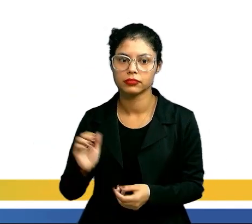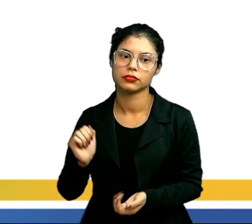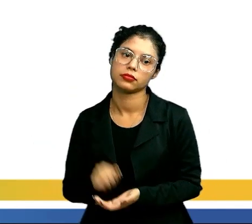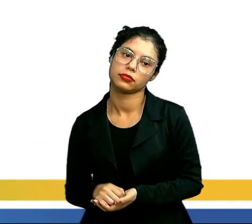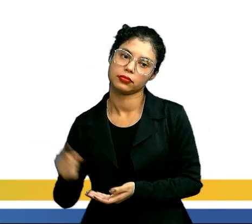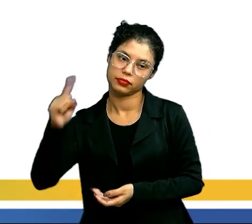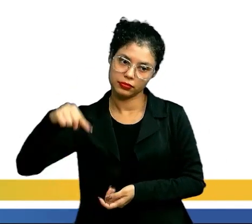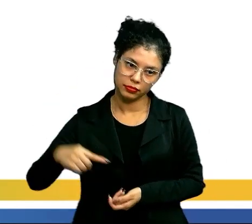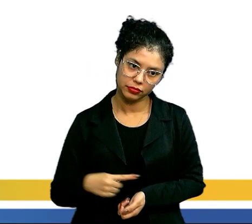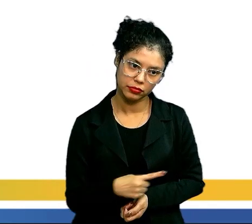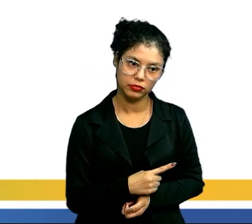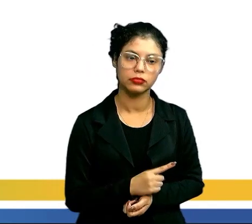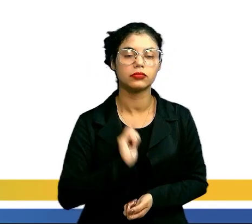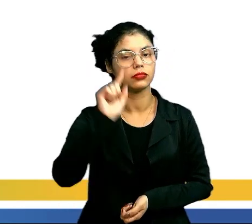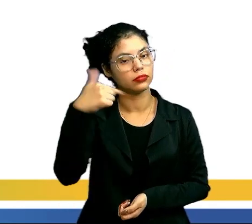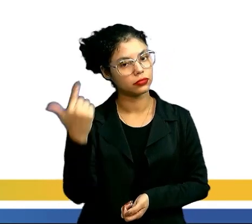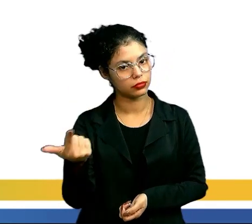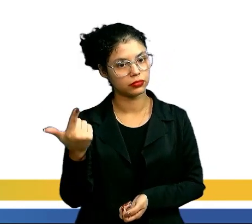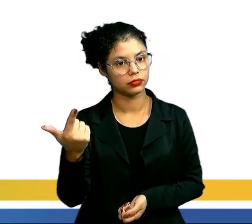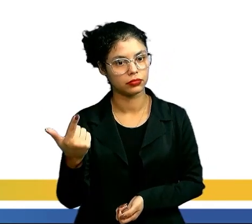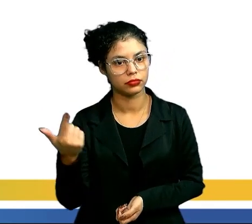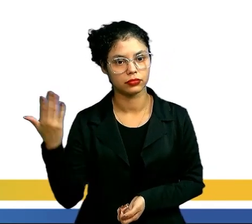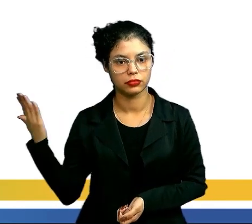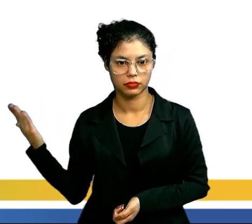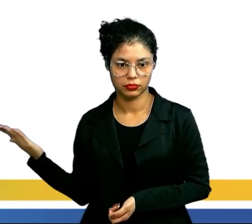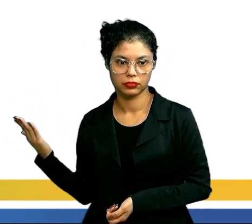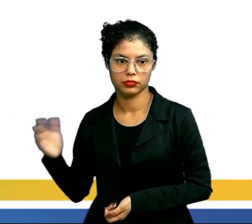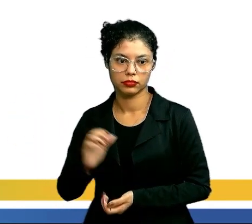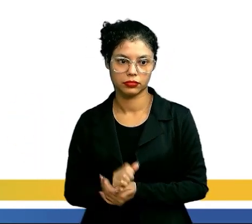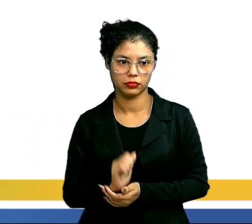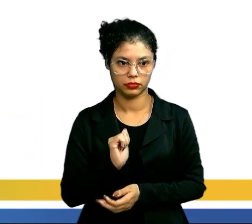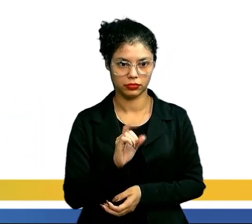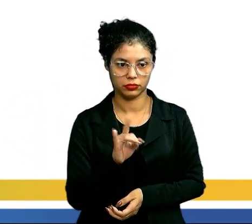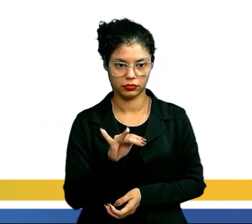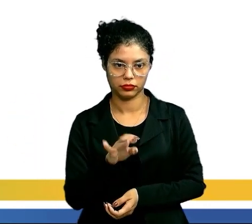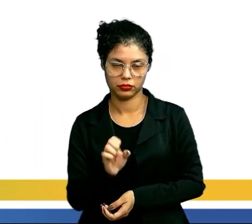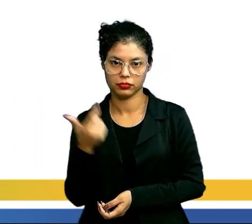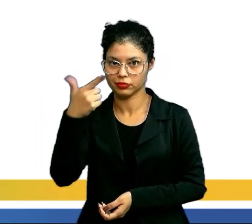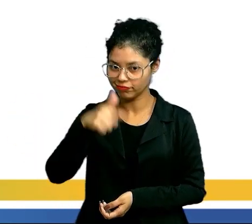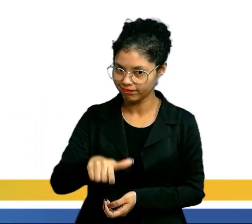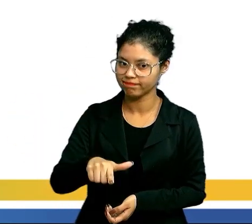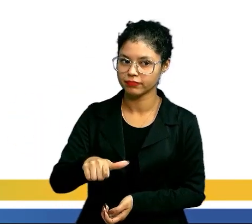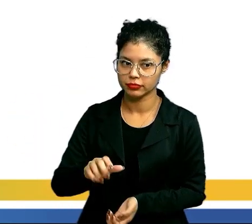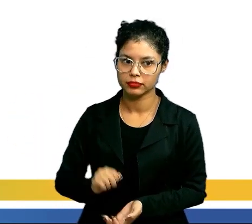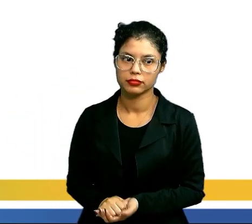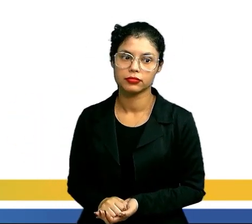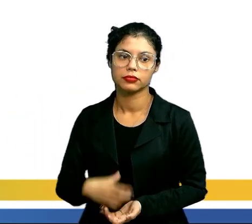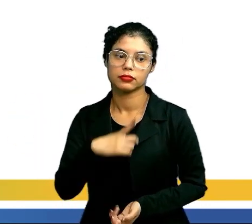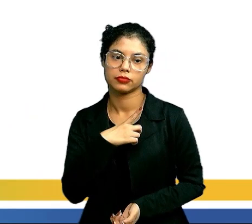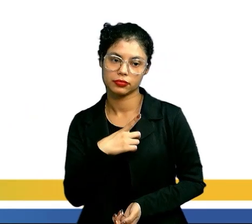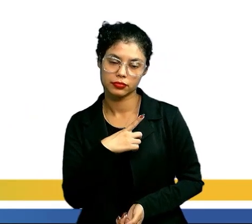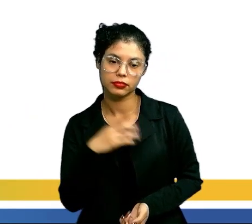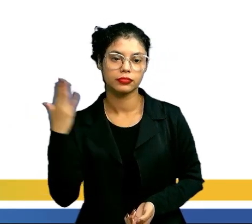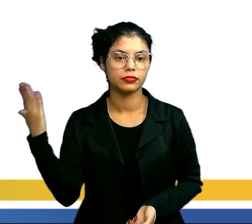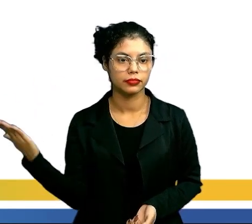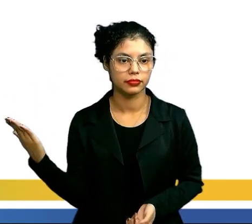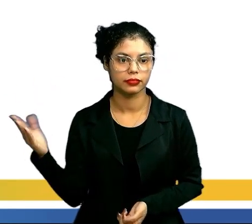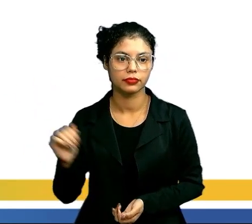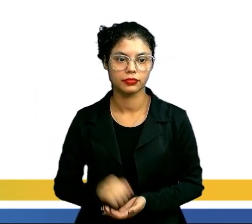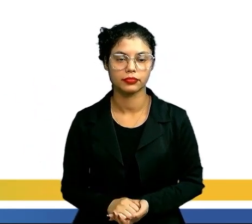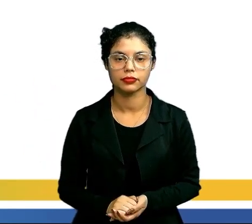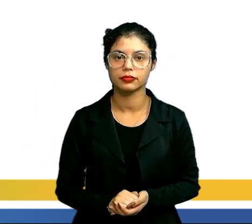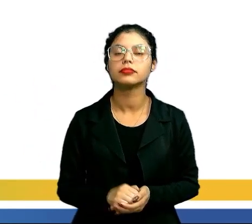humano, ele vai infectar esse mosquitinho, que é o Aedes aegypti. Olha ele aí de novo, tá? Então, a Aedes